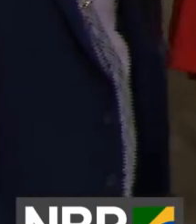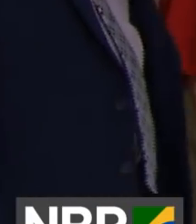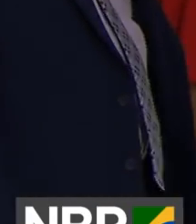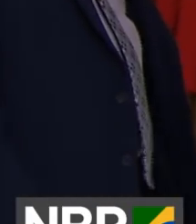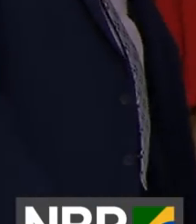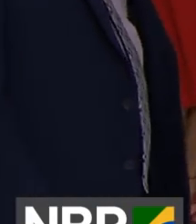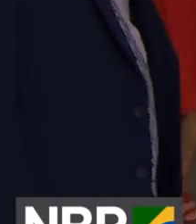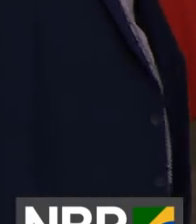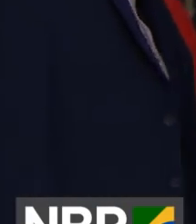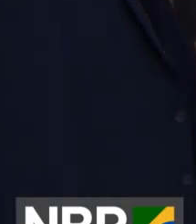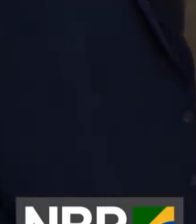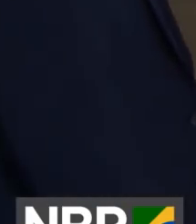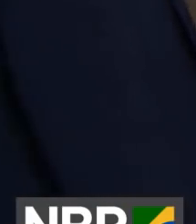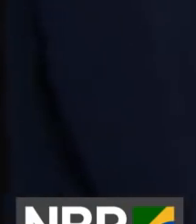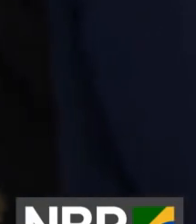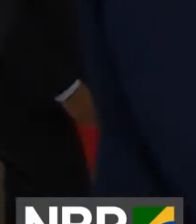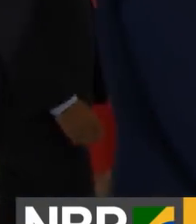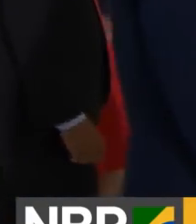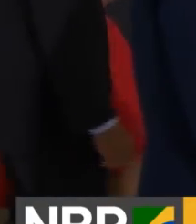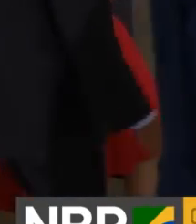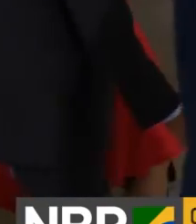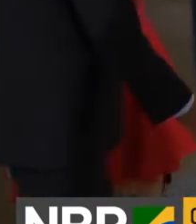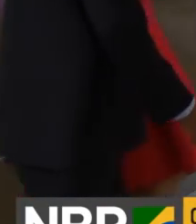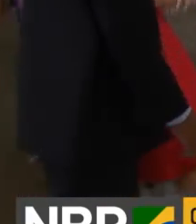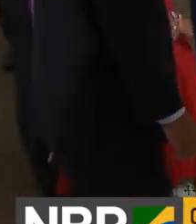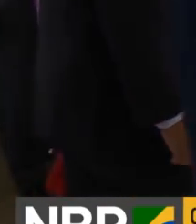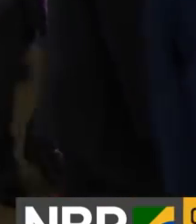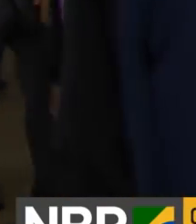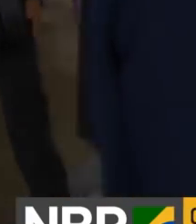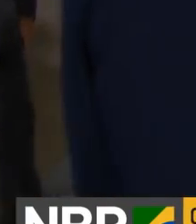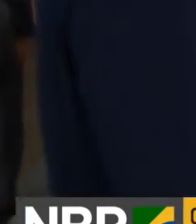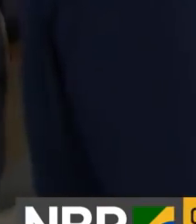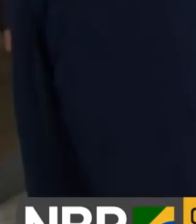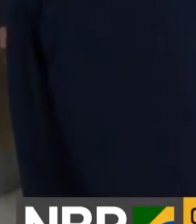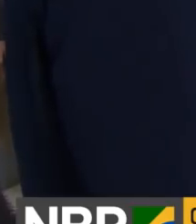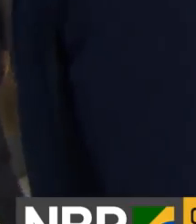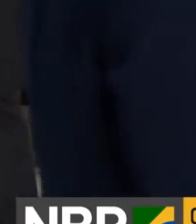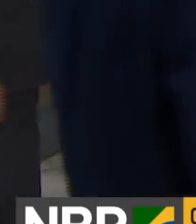ao vivo do Palácio do Planalto para o início desta cerimônia.